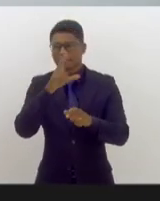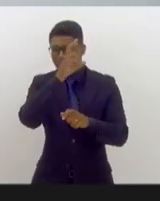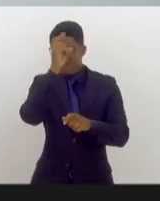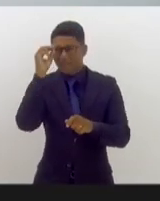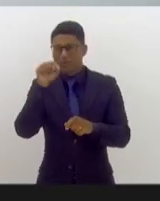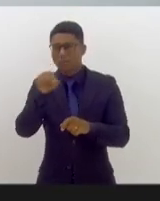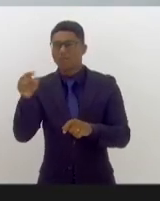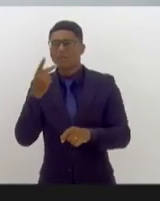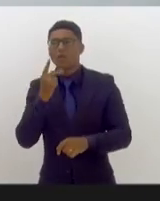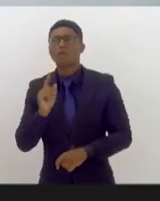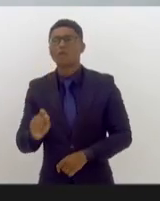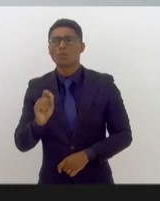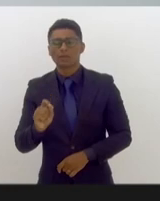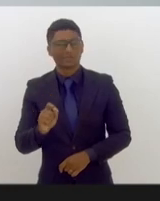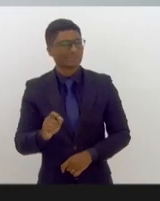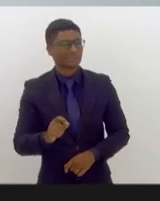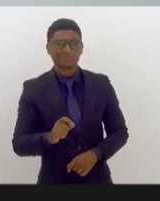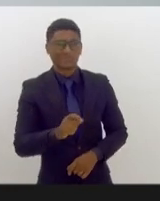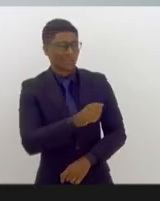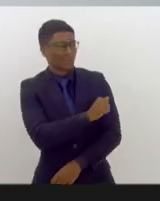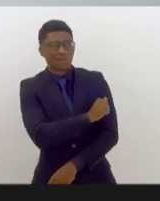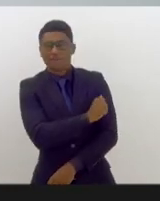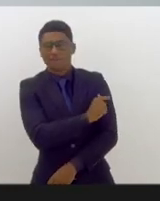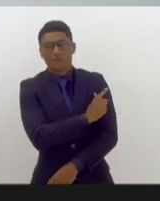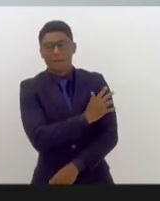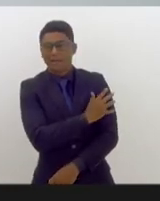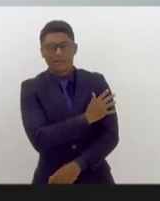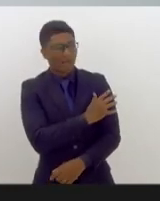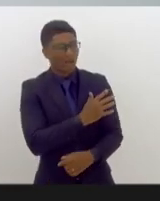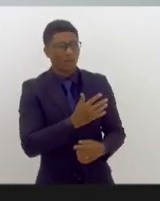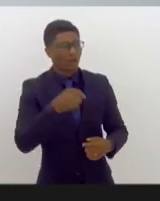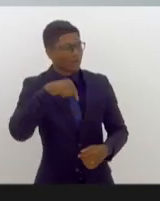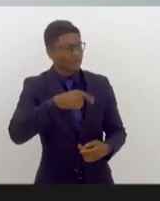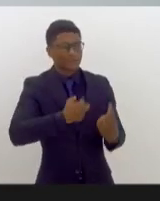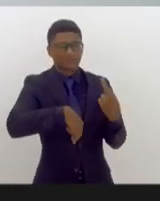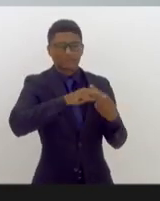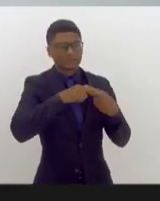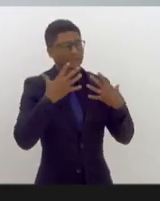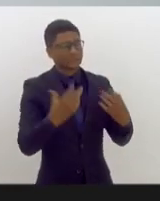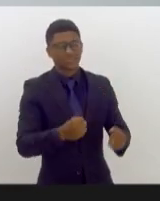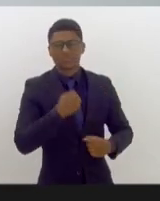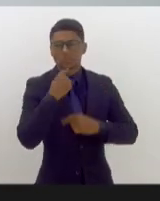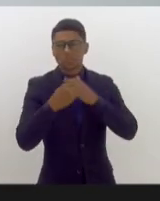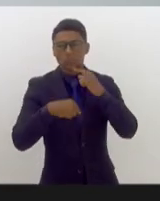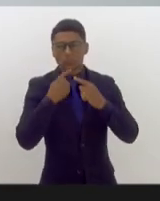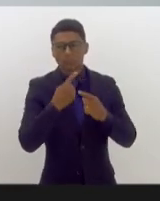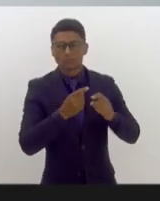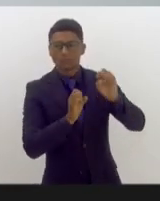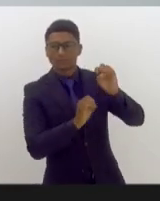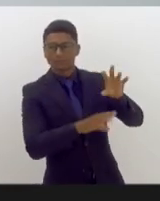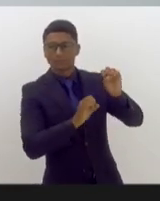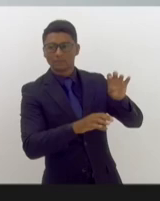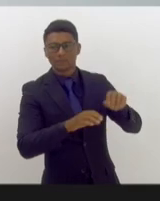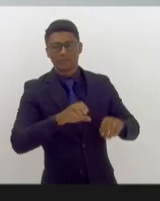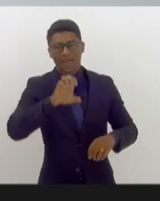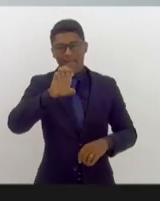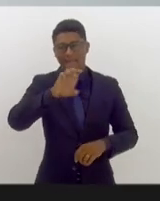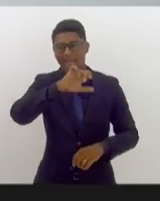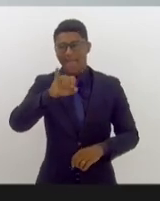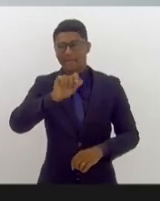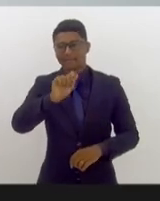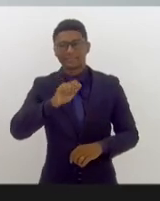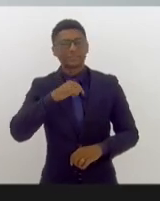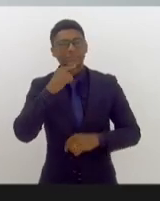ensino fundamental de jovens e adultos, porque assumir aquela demanda